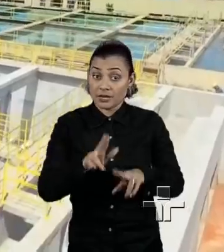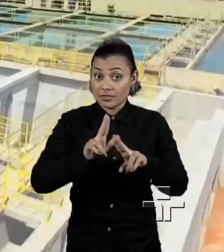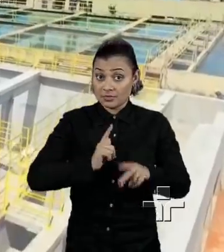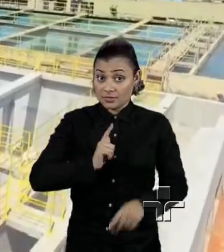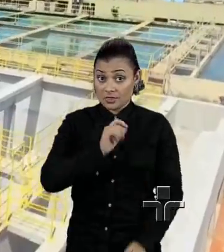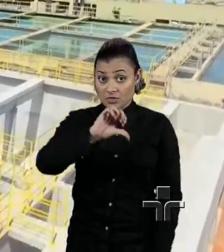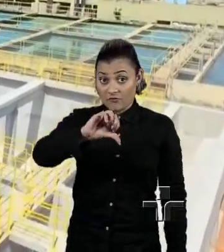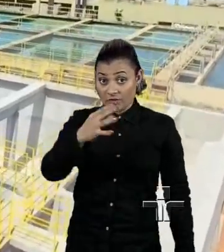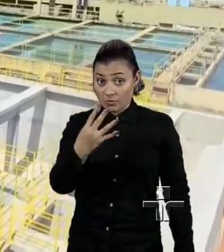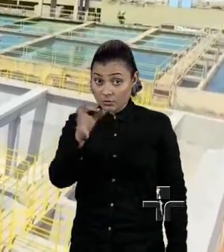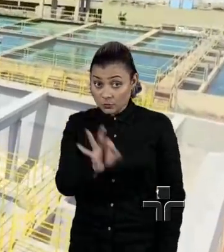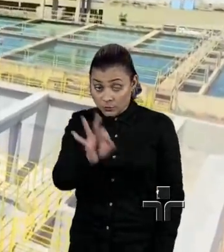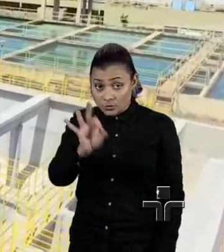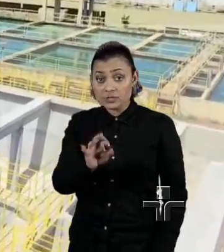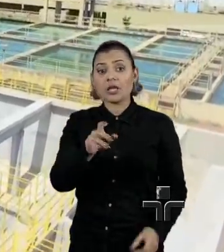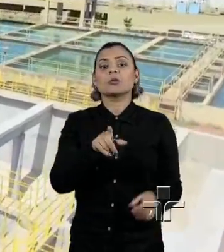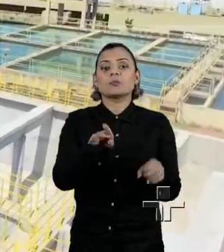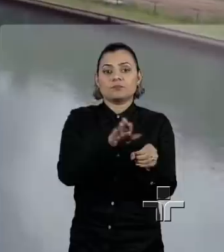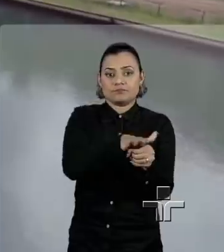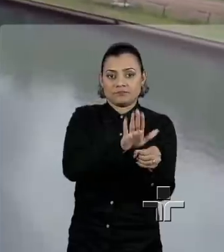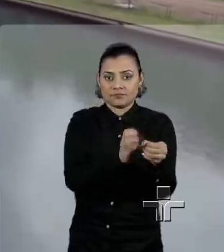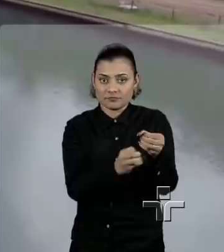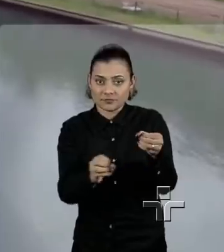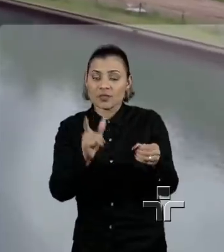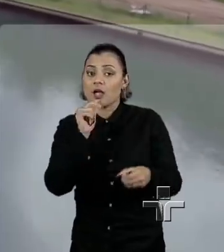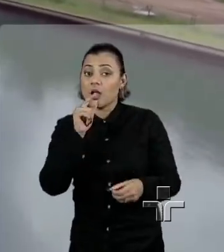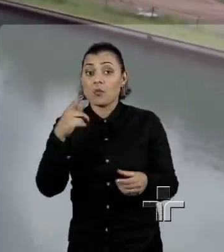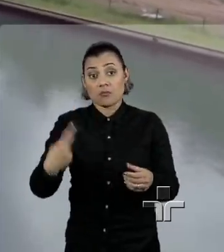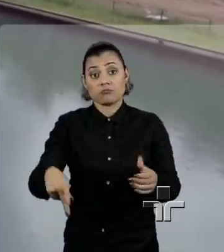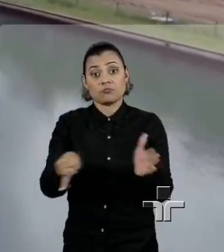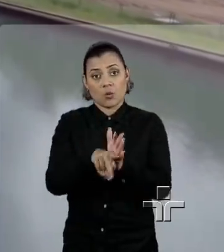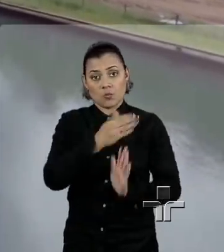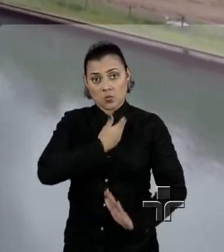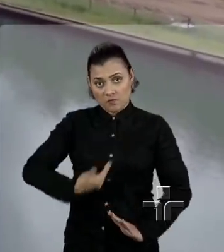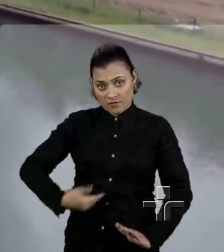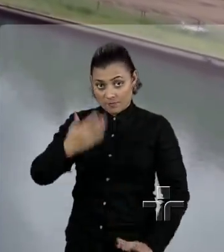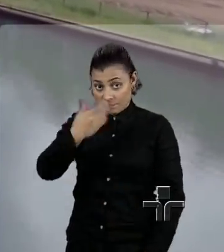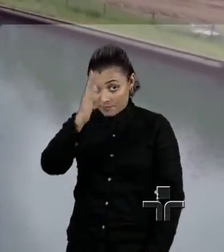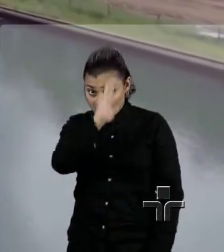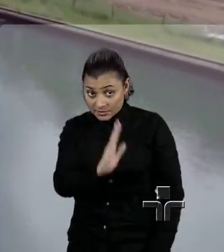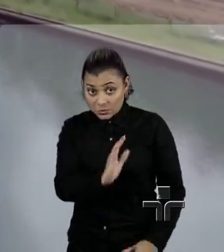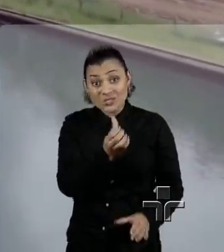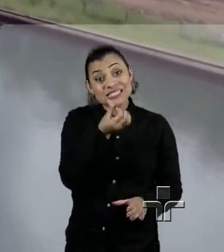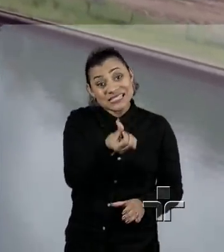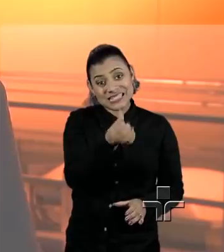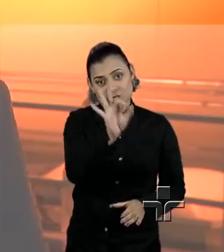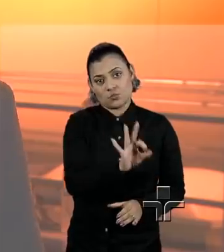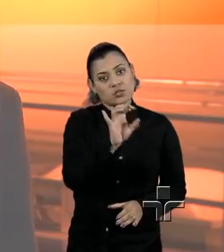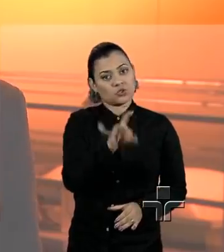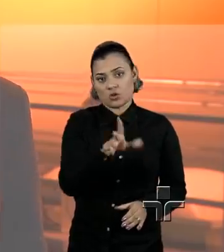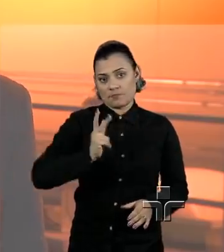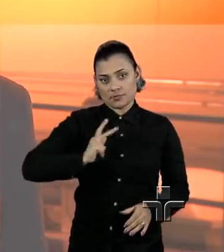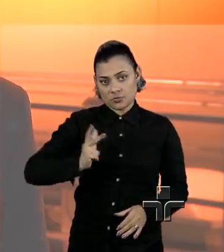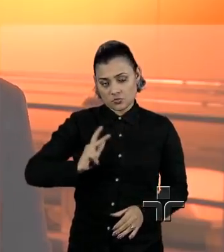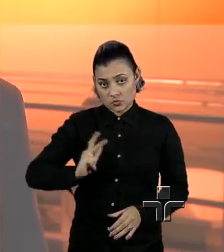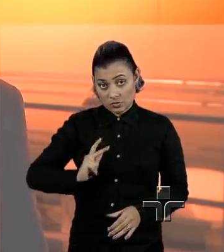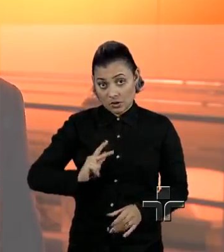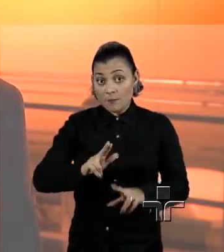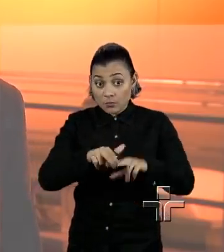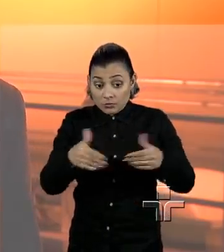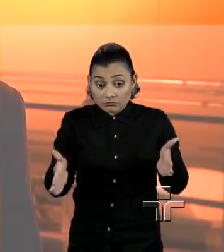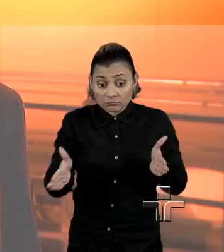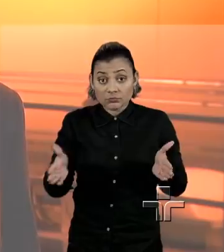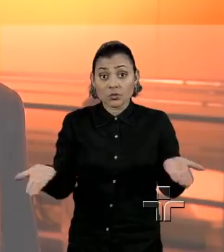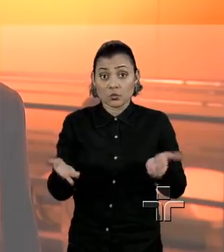94% das companhias de água e esgoto do Brasil são públicas, apenas 6% privadas. No regime atual, o